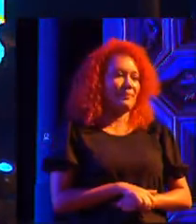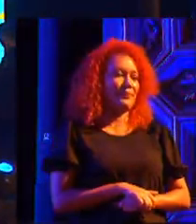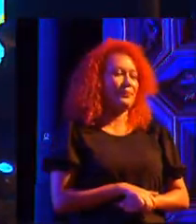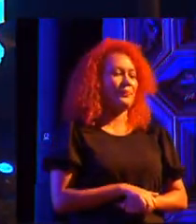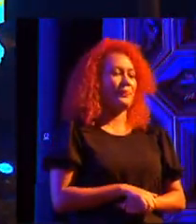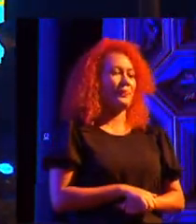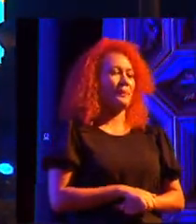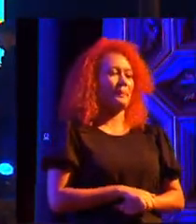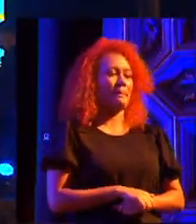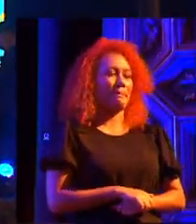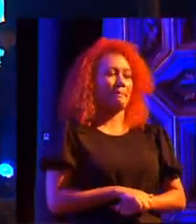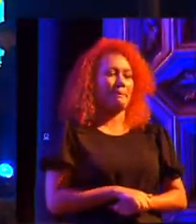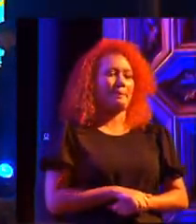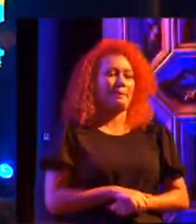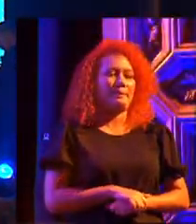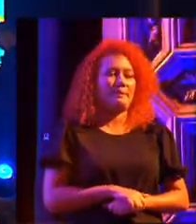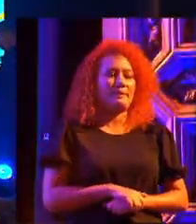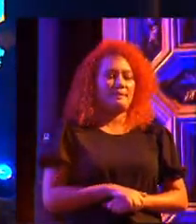Paulo.